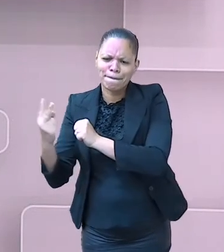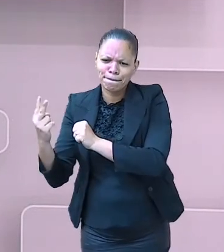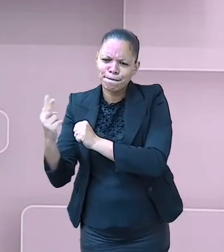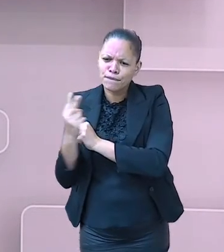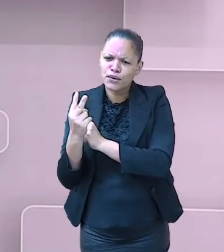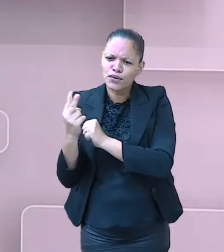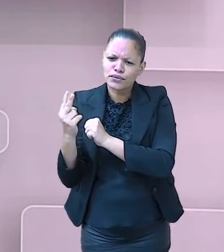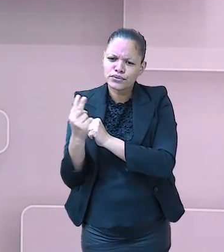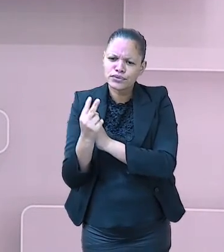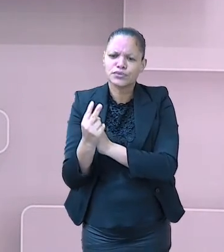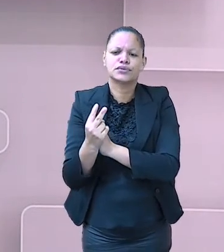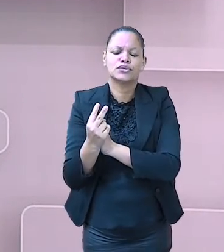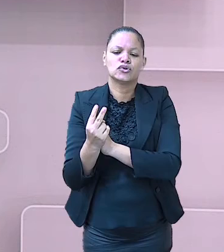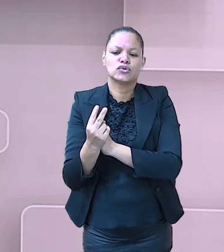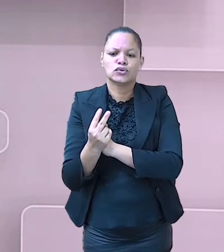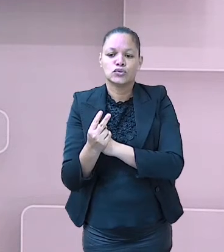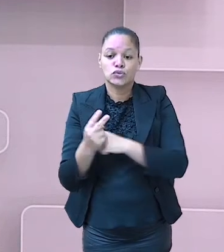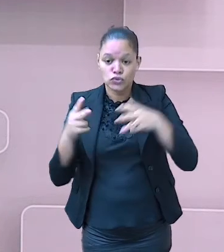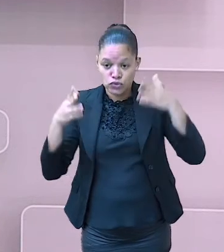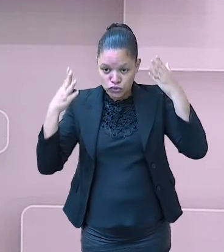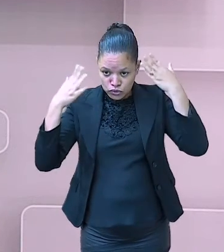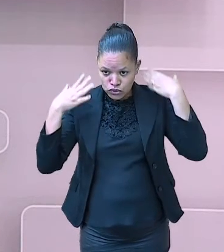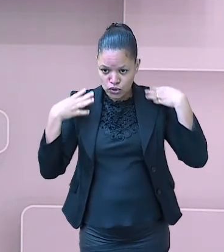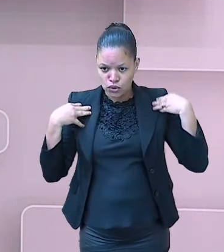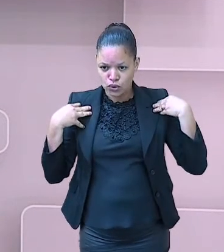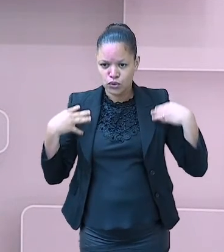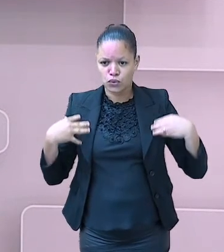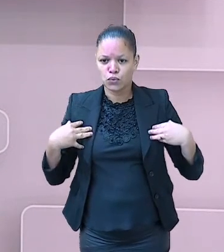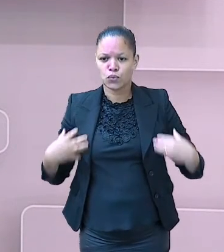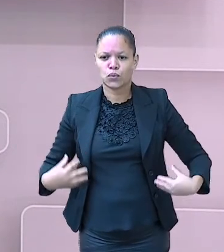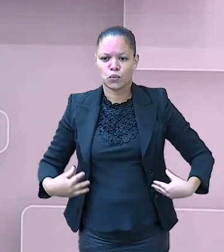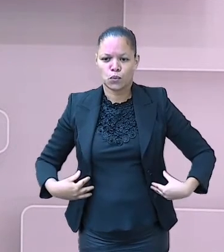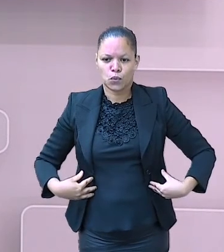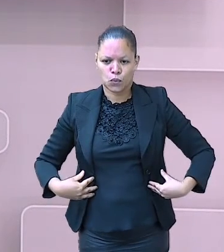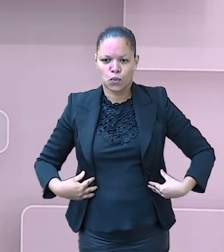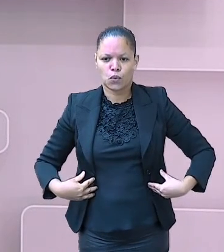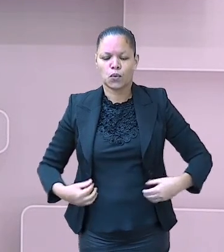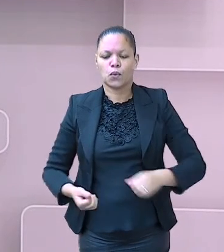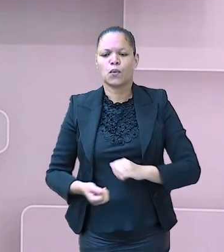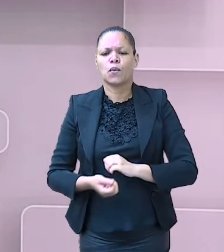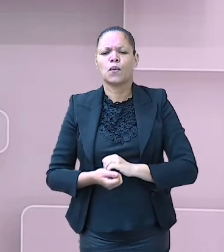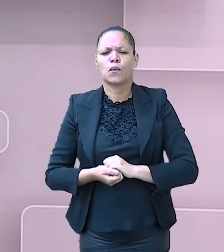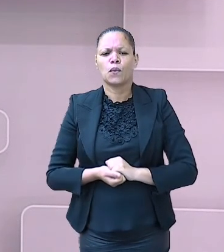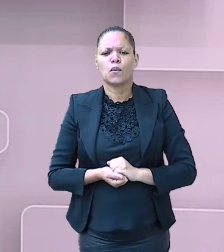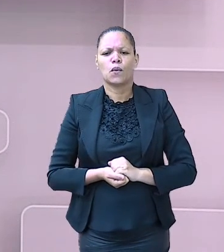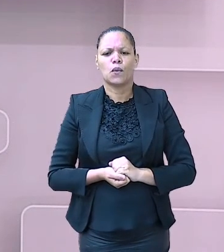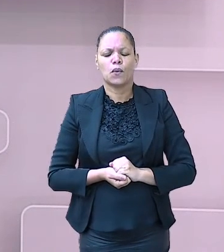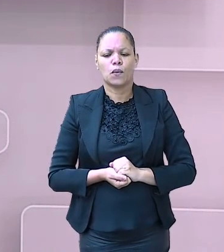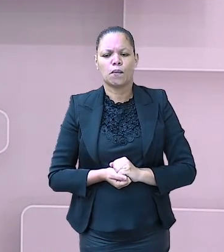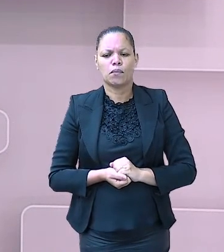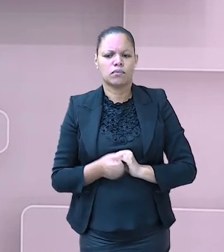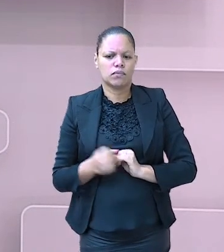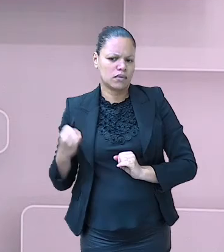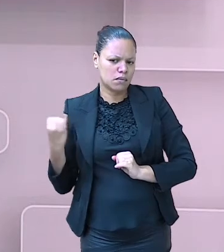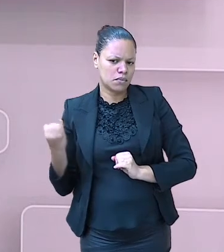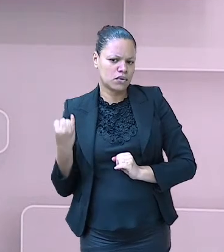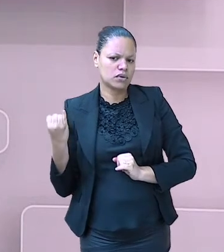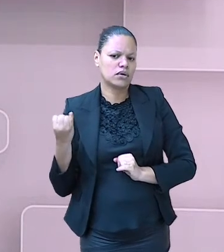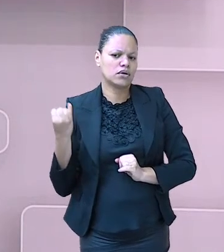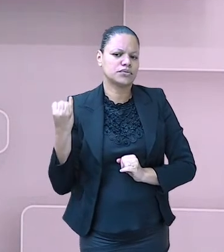dele que somente acontece quando essa glândula ela é pressionada, ela é imprensada,